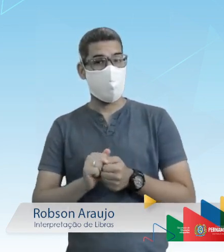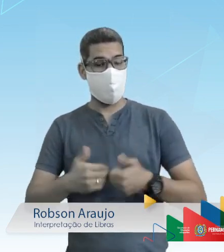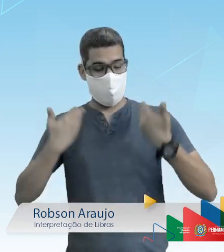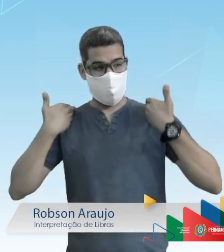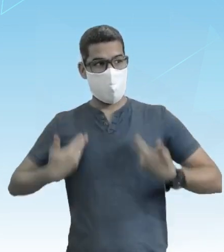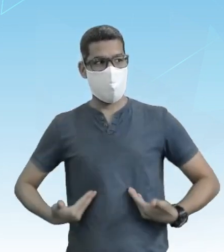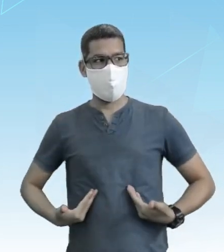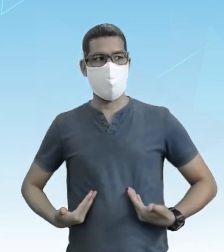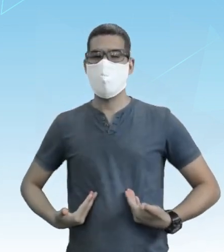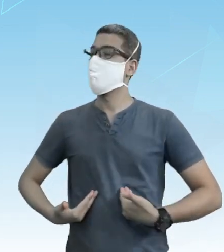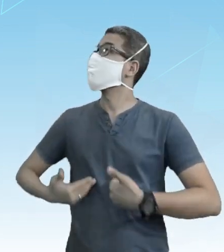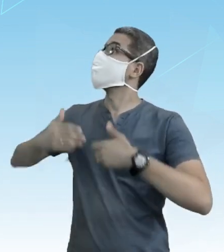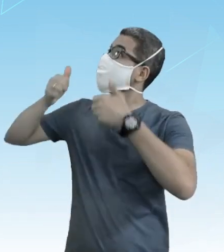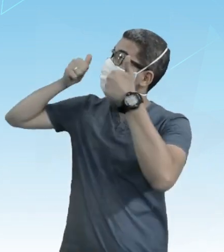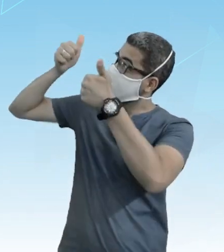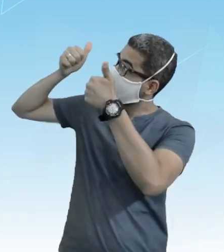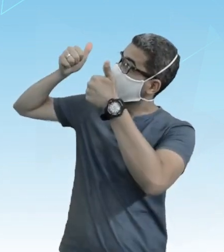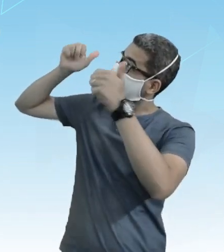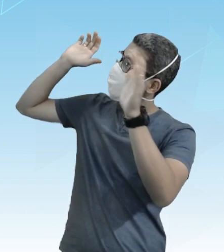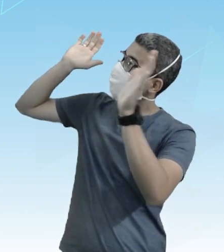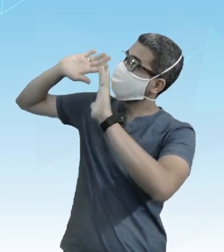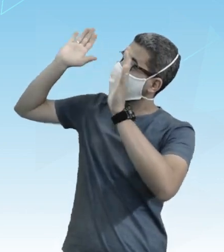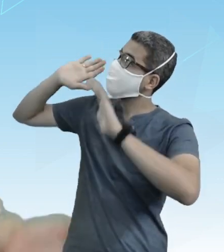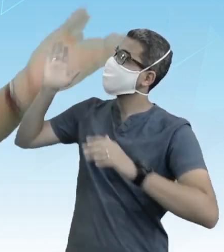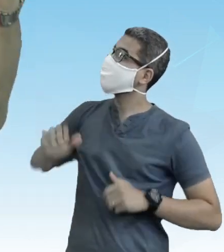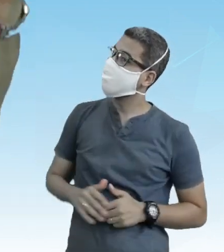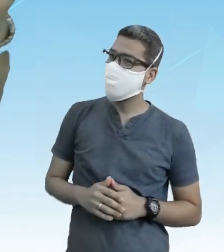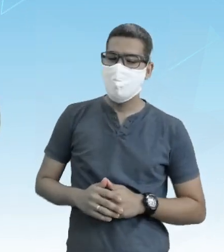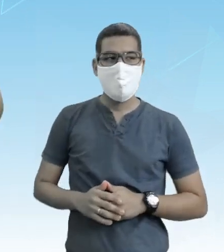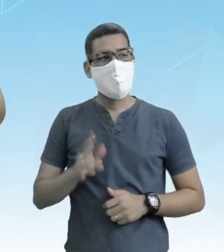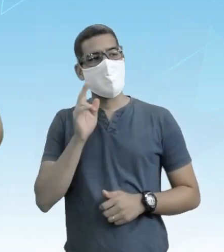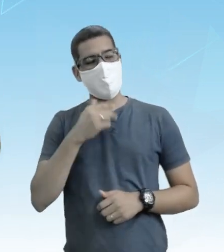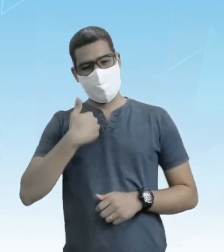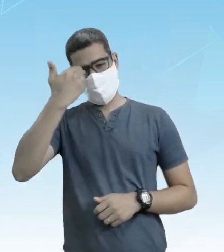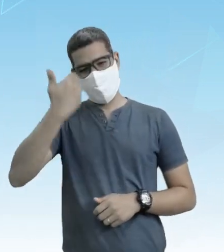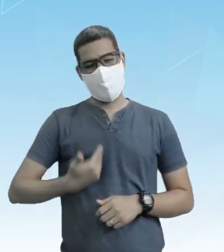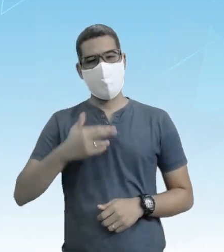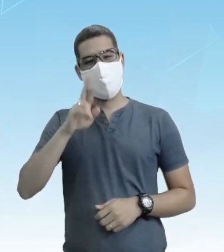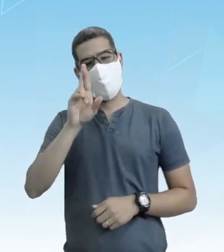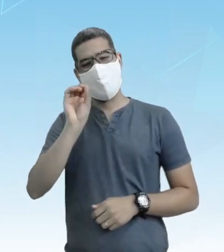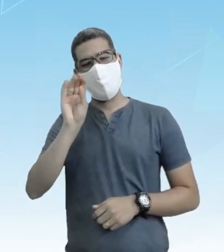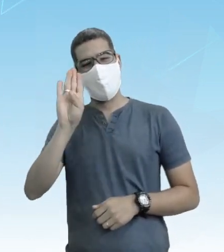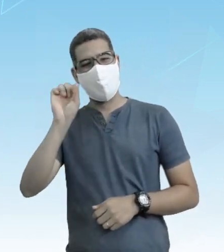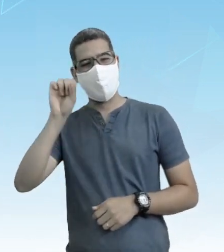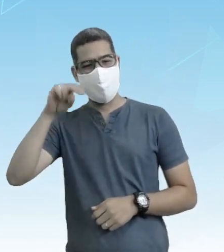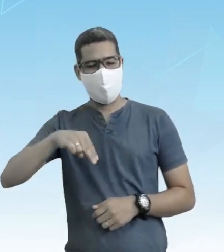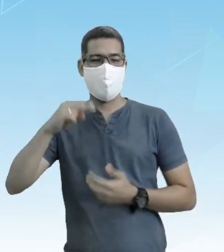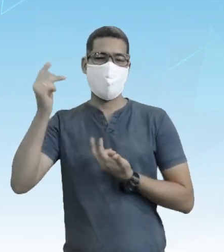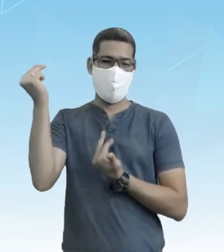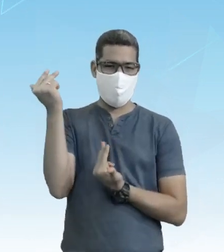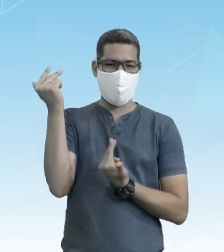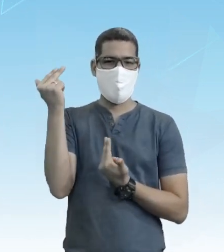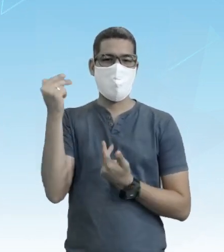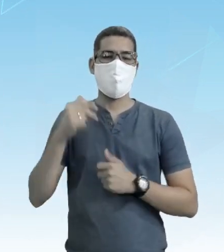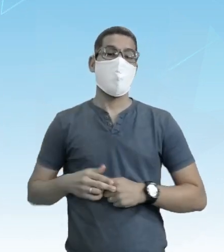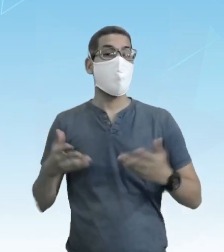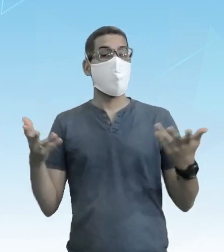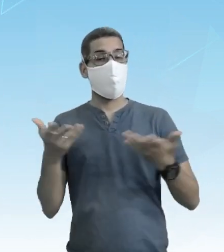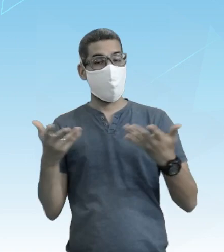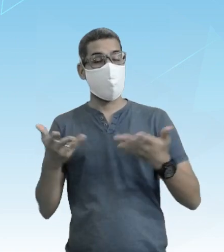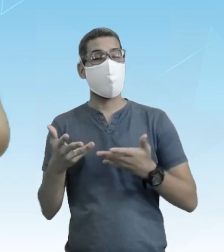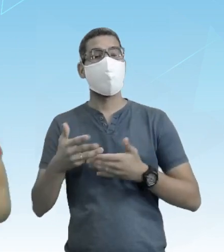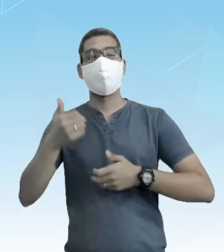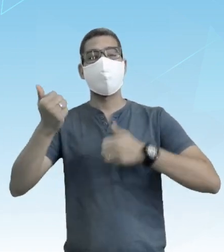meu xará, o professor Robson Araújo, professor intérprete de Libras, nós hoje viemos falar especialmente